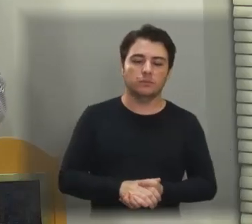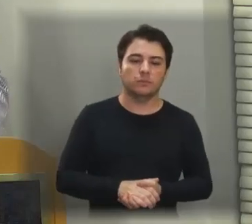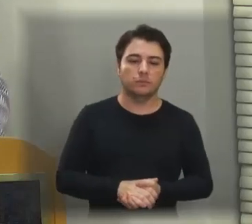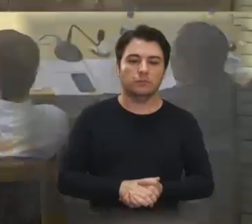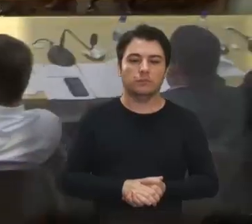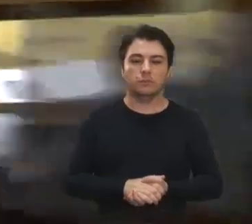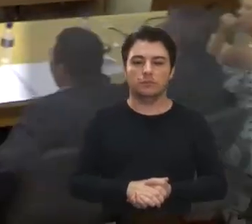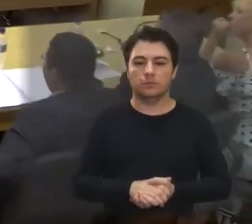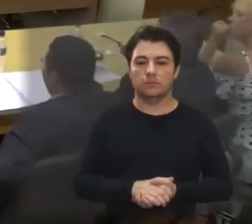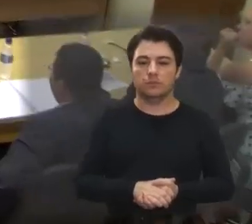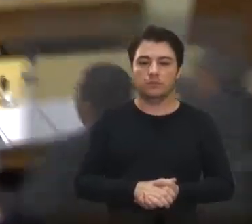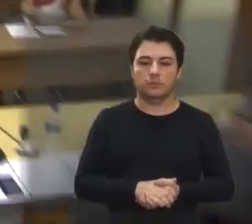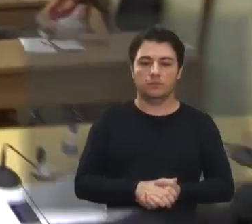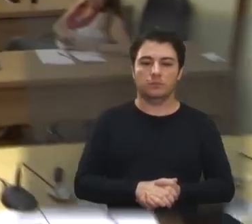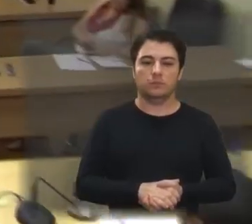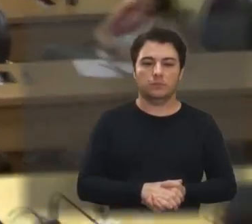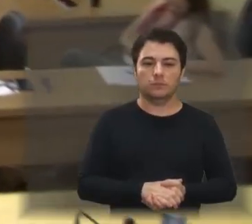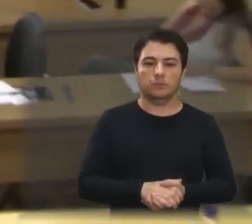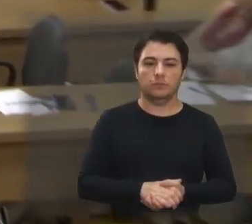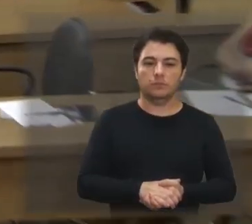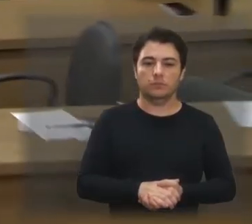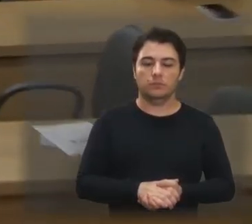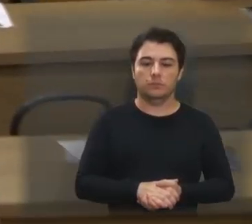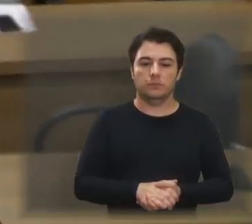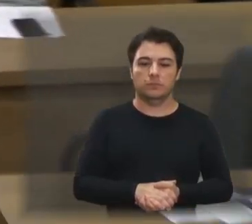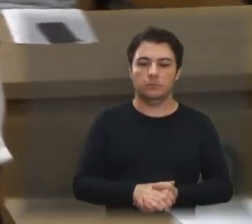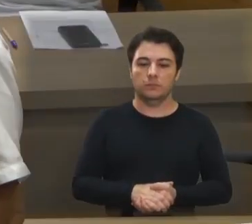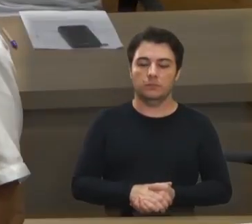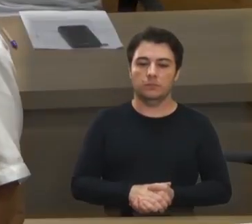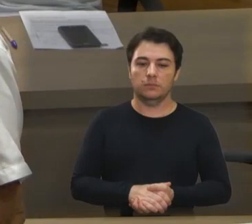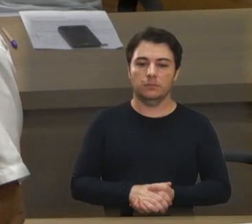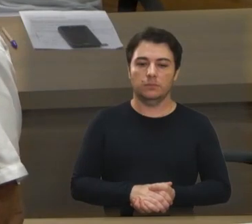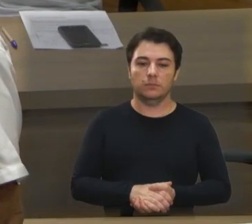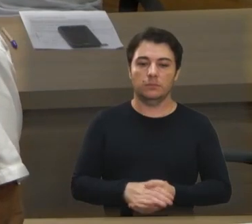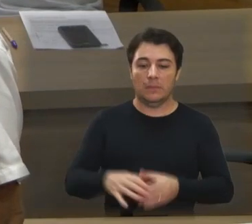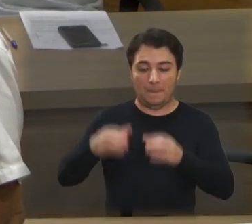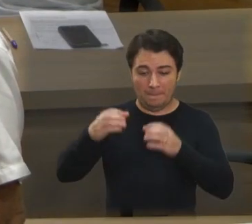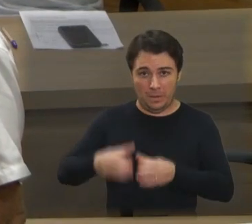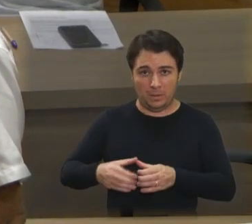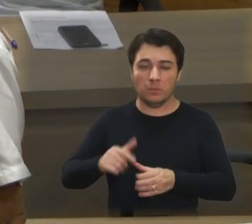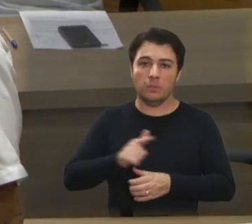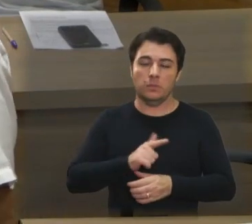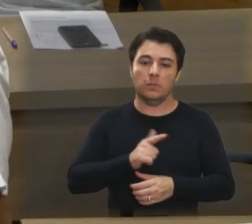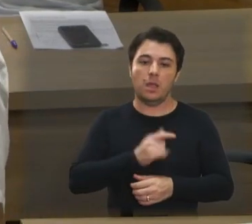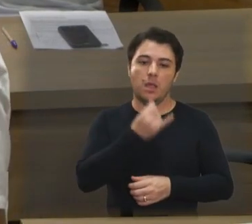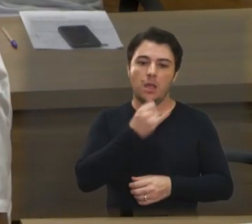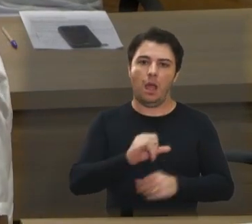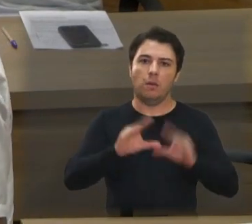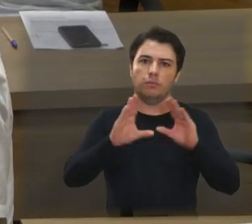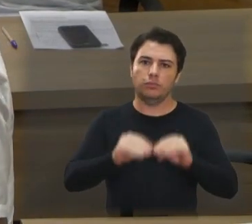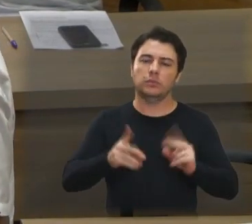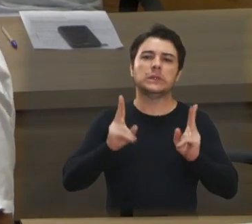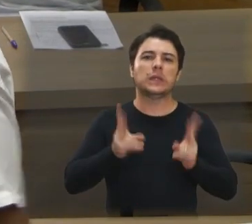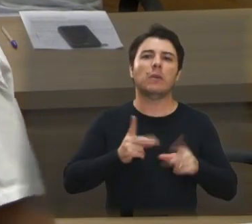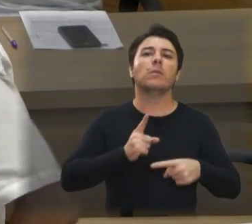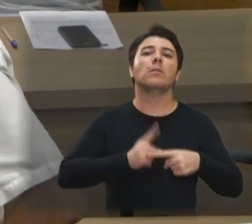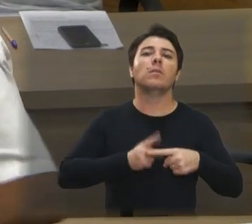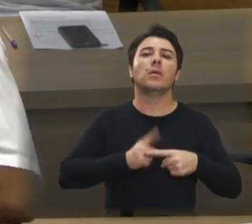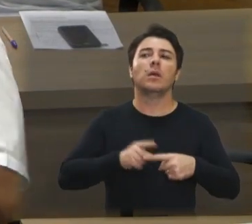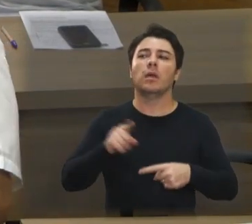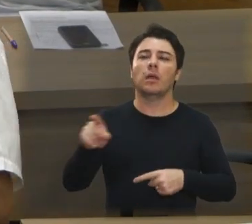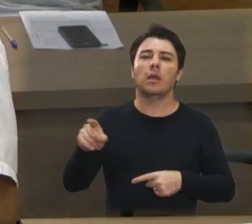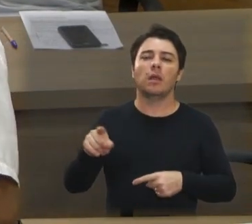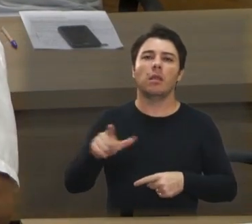dessa social seus filhos que cortar falando aí a queda constante em alguns bairros Se daria porque o